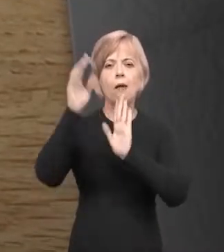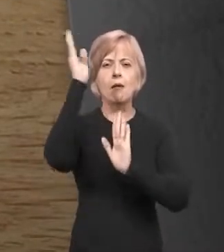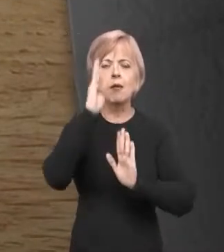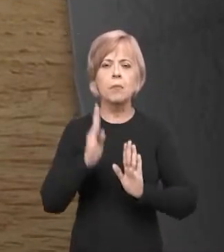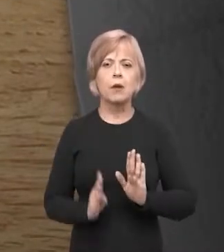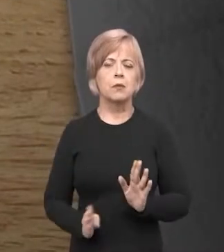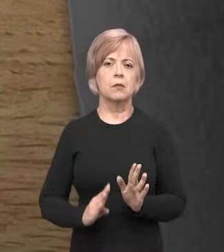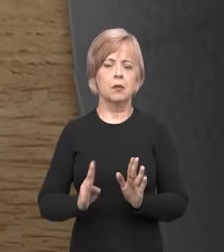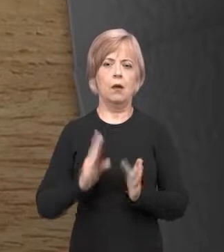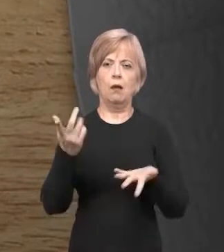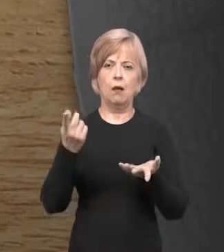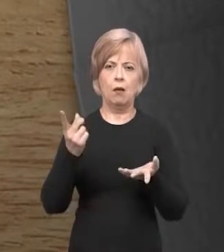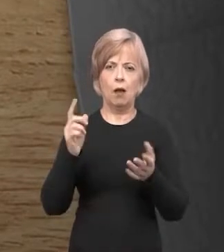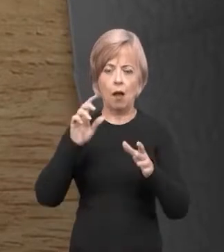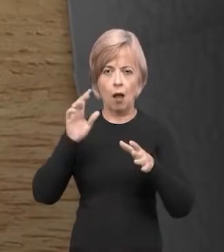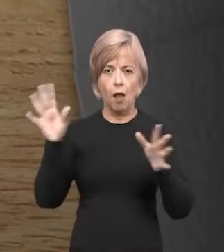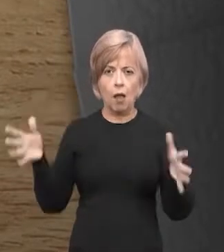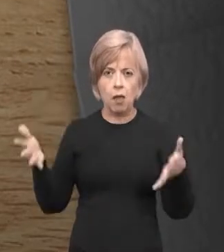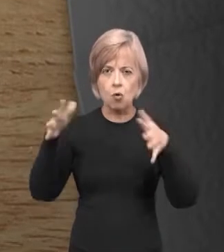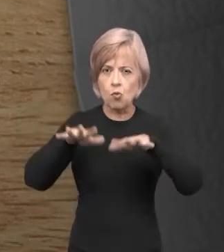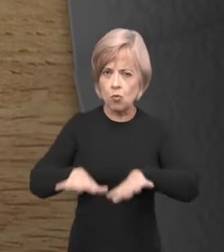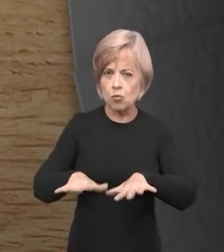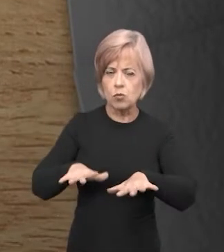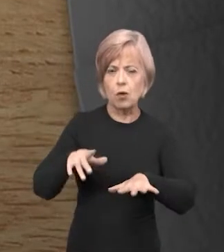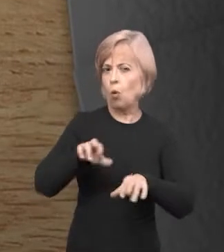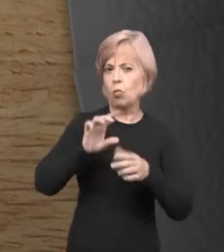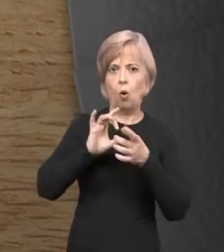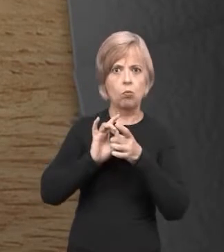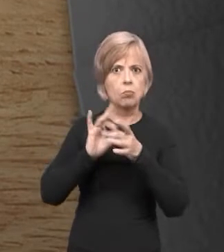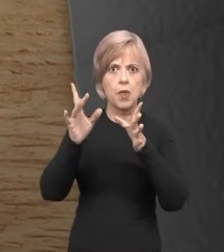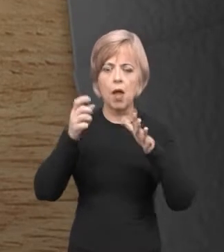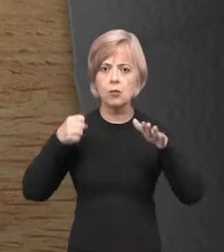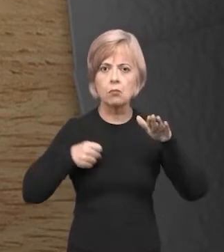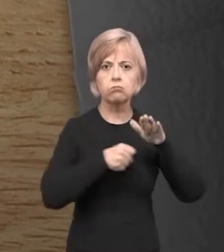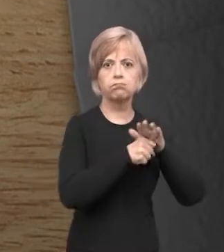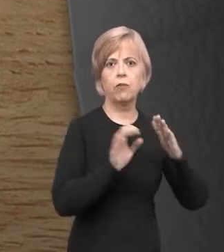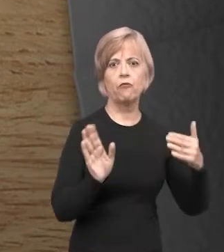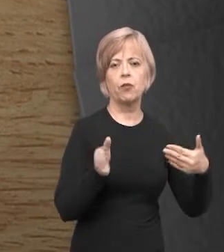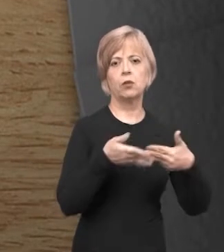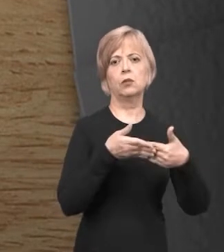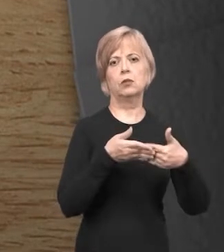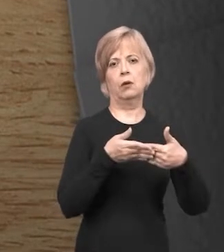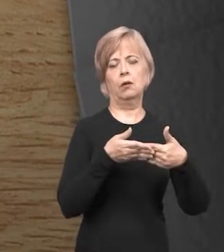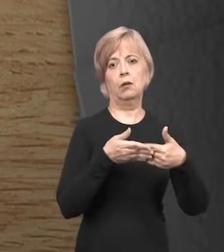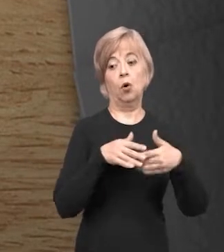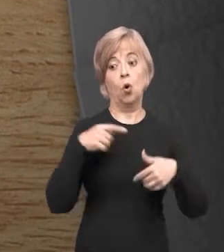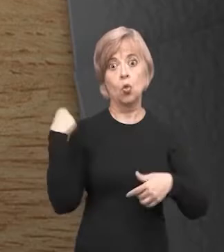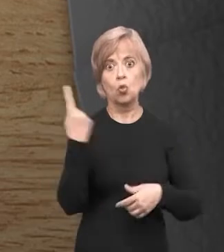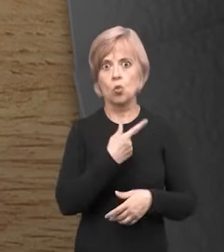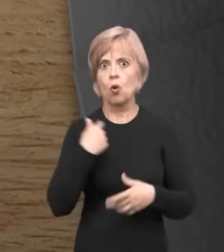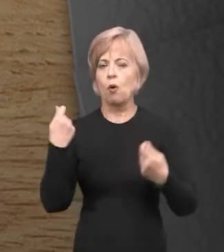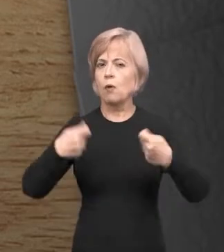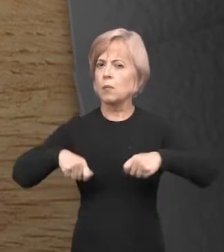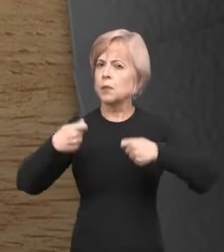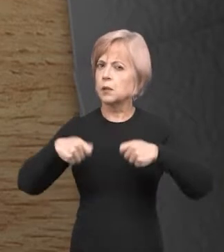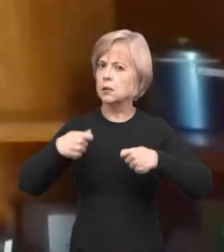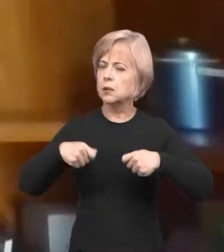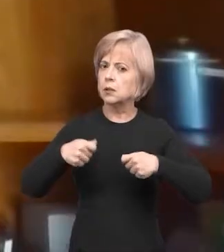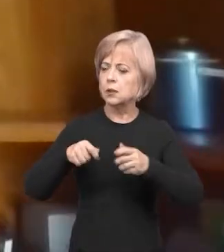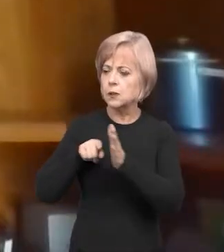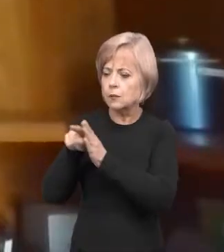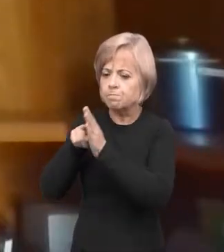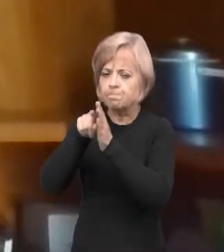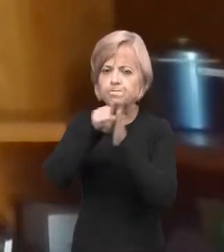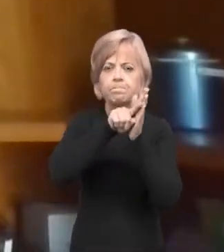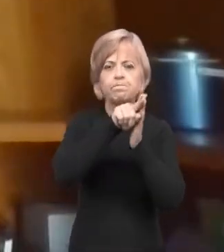não permitem esse tipo de modelo fechado, institucional. E nós precisamos fazer esse mapeamento, nós